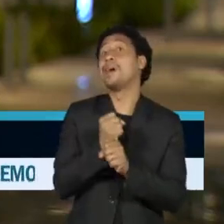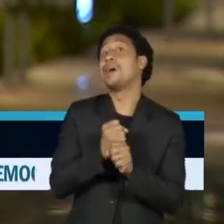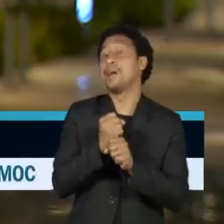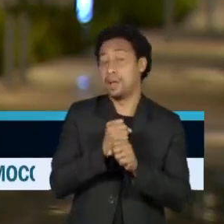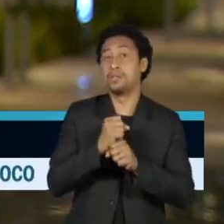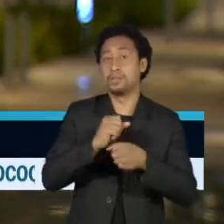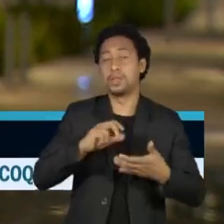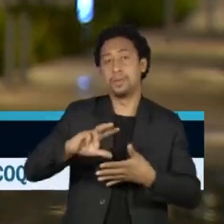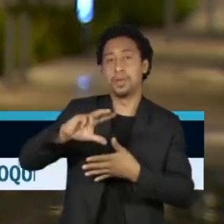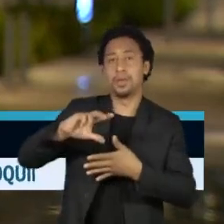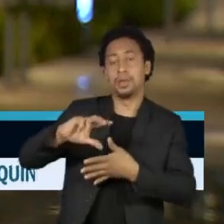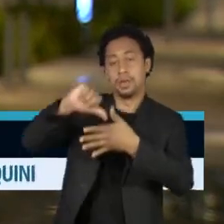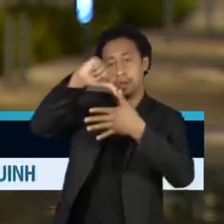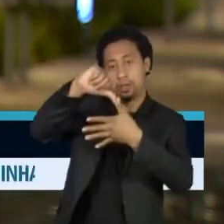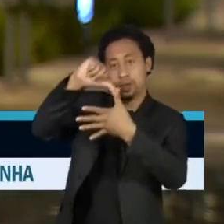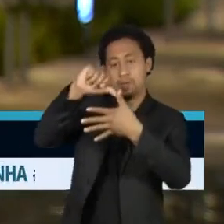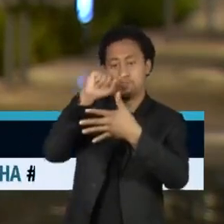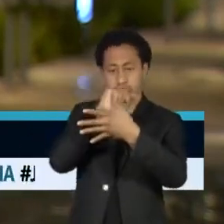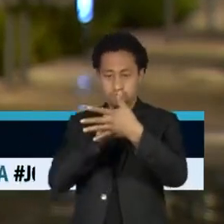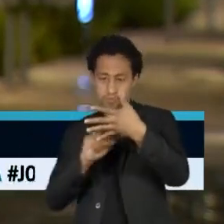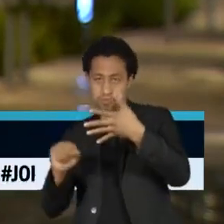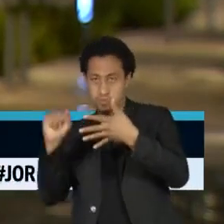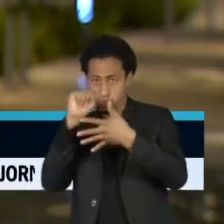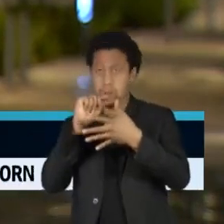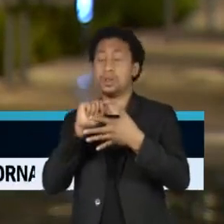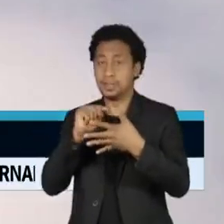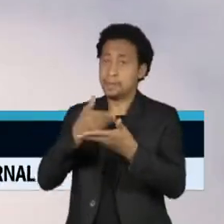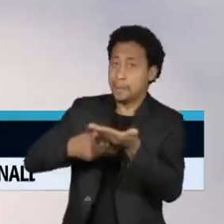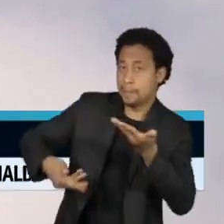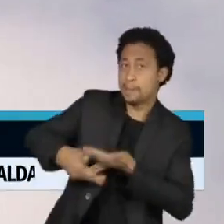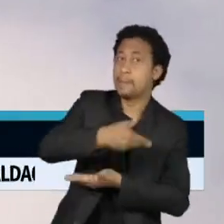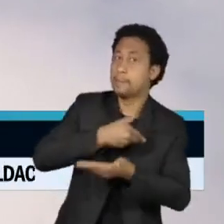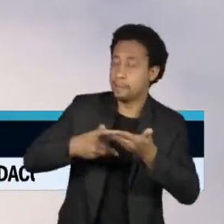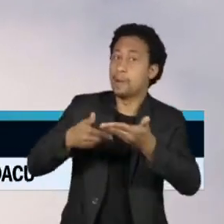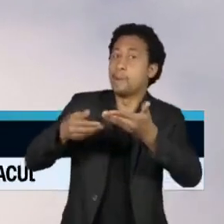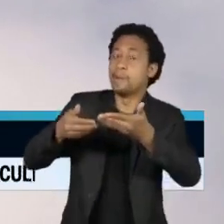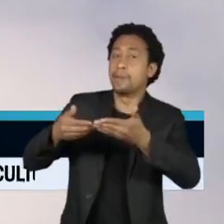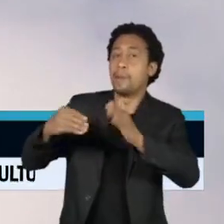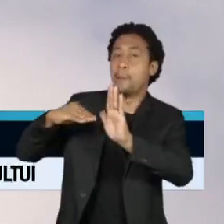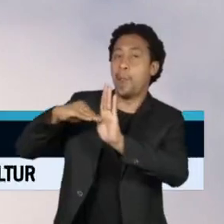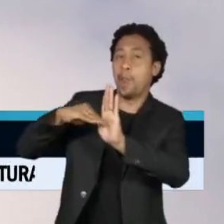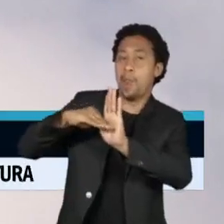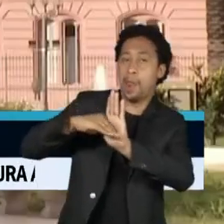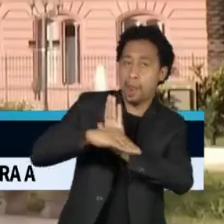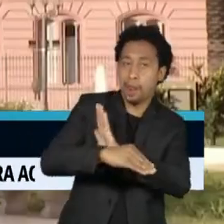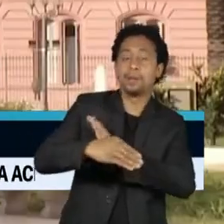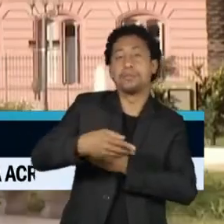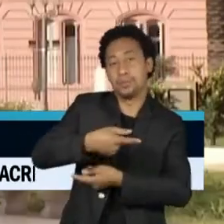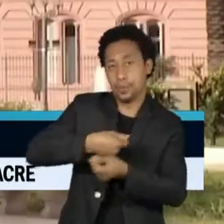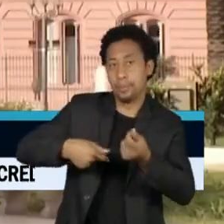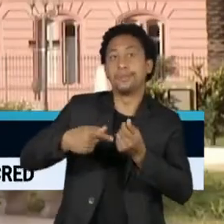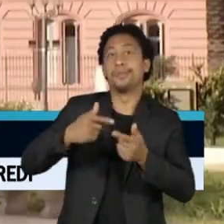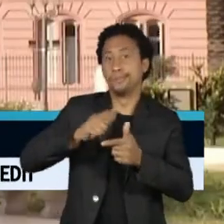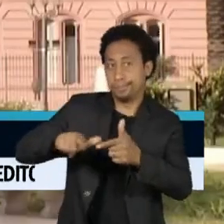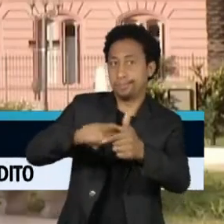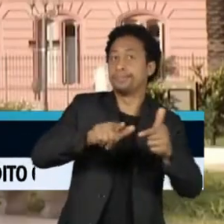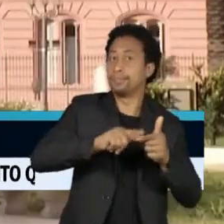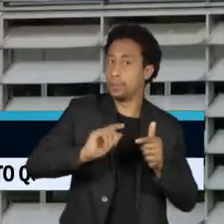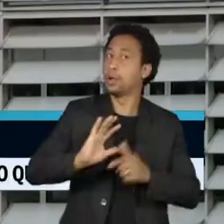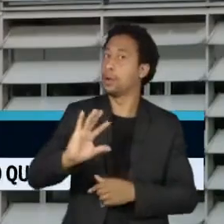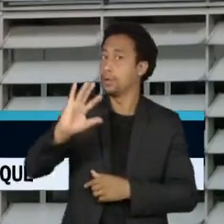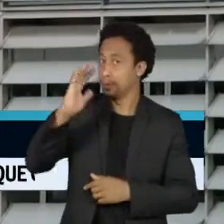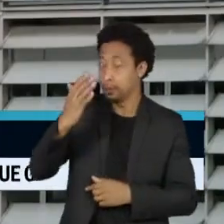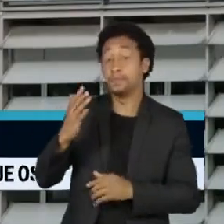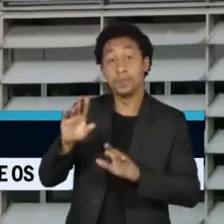em razão das trocas comerciais em queda dentro do bloco. Enquanto isso, segue suspenso o acordo entre o Mercosul e a União